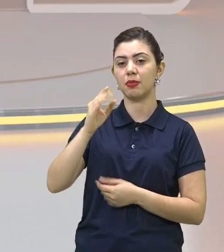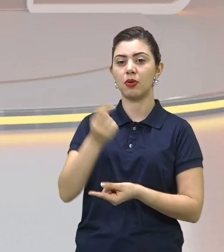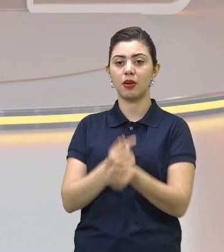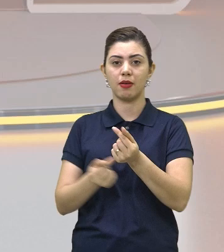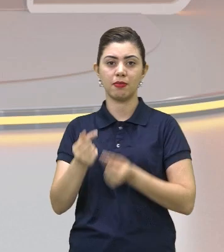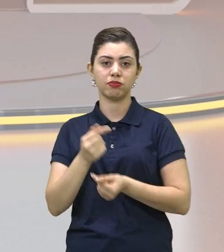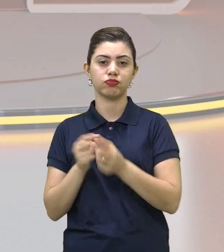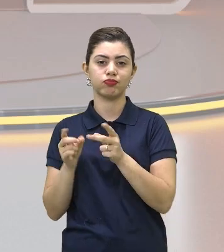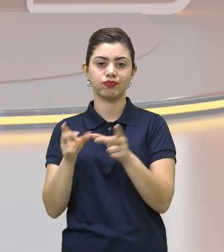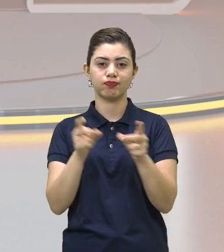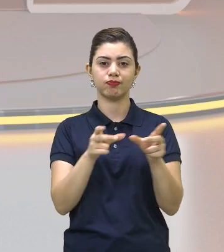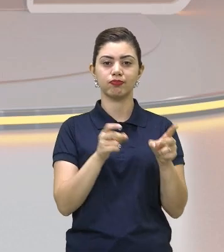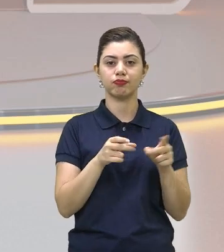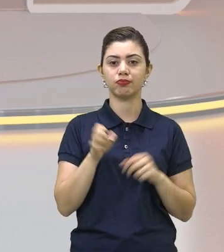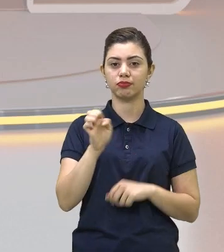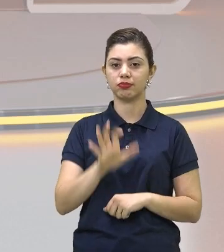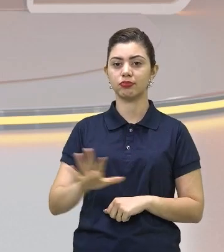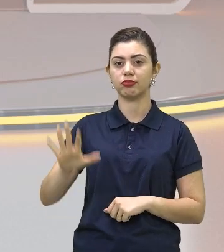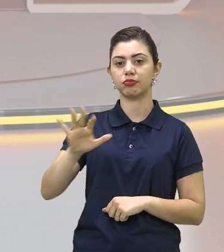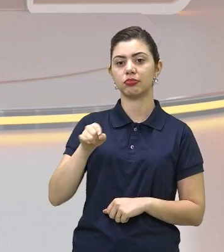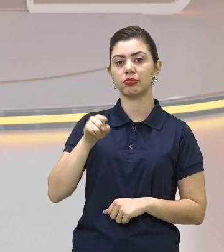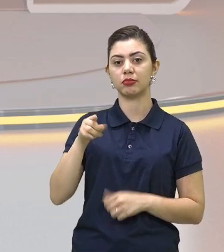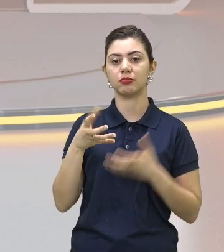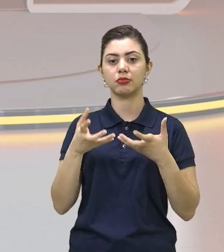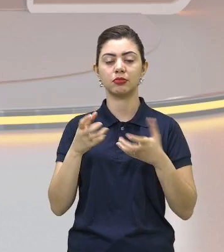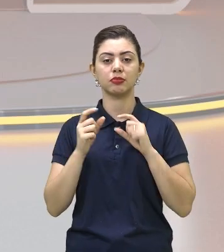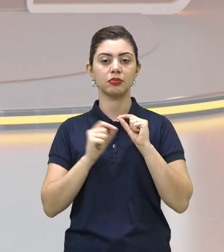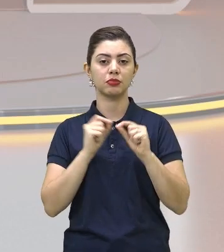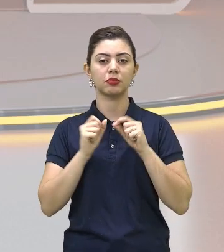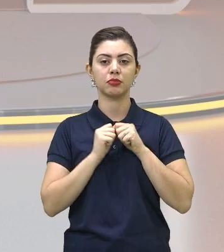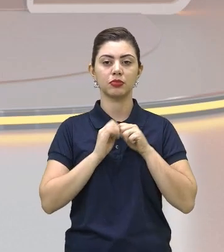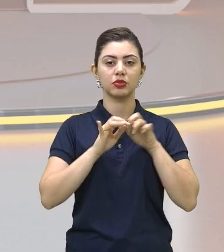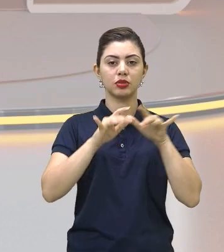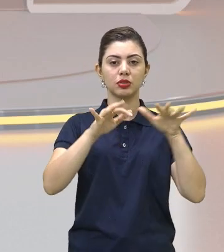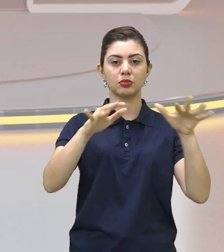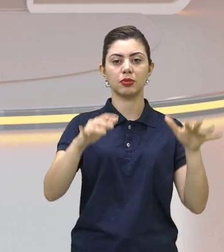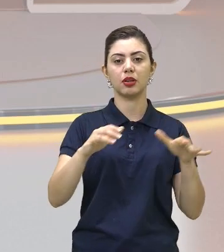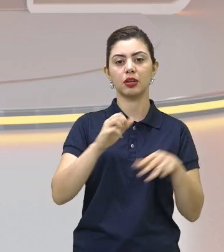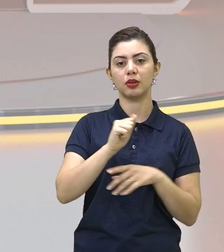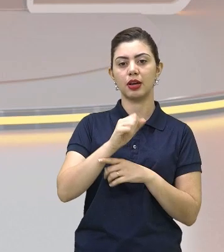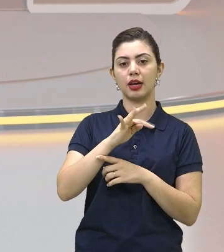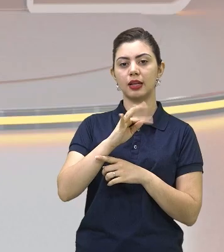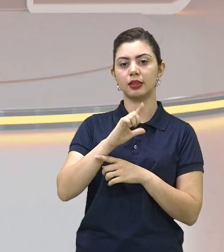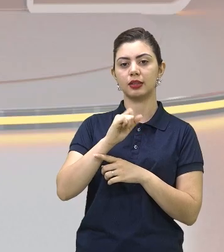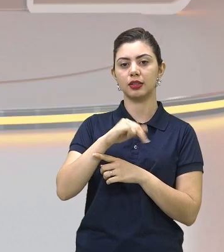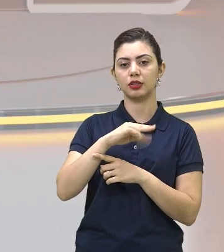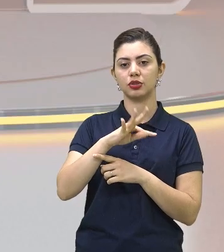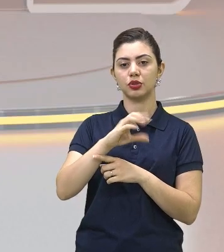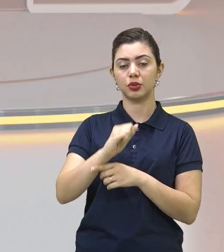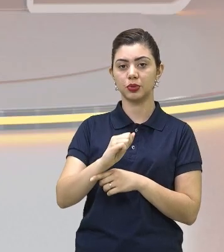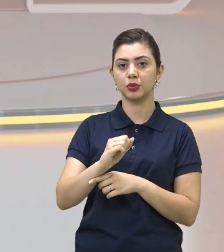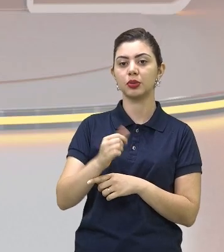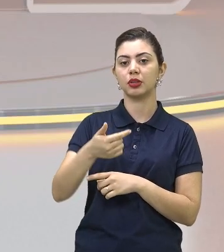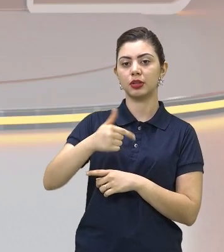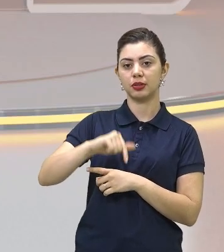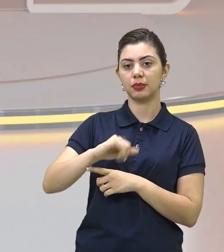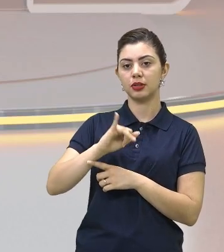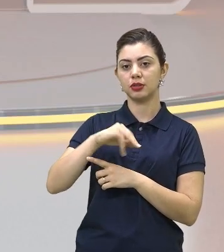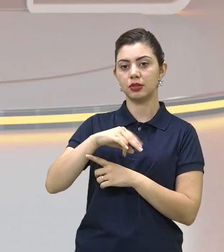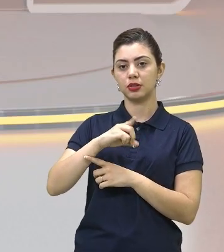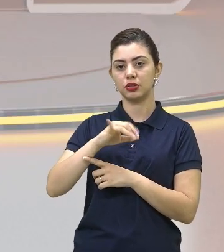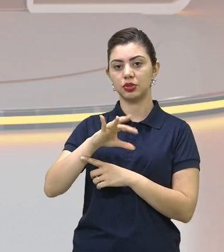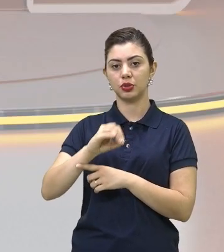comercial europeu e se preparava para atingir o Atlântico e o Índico. Era aí o passo, né,